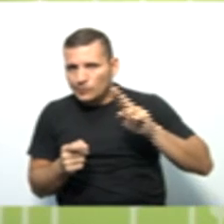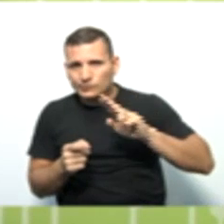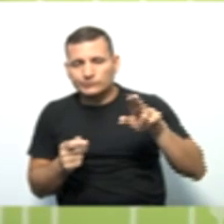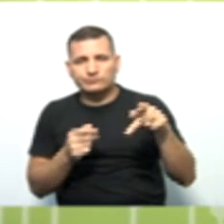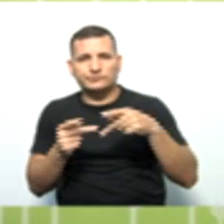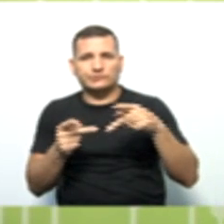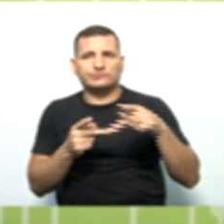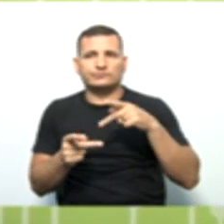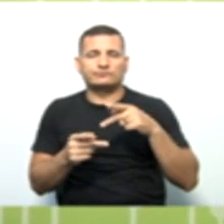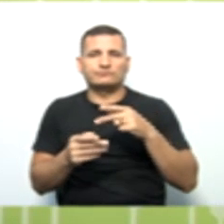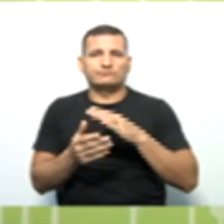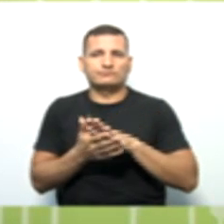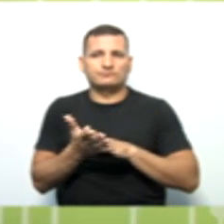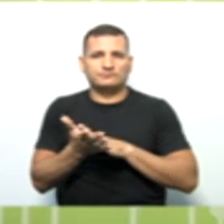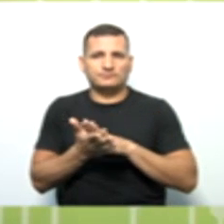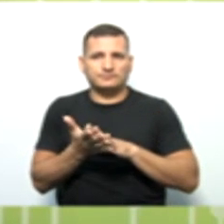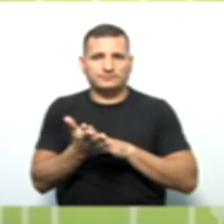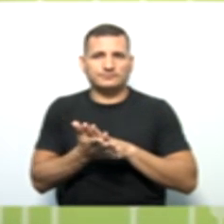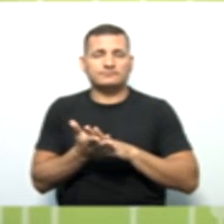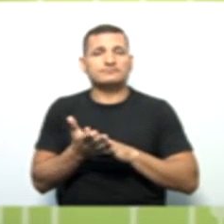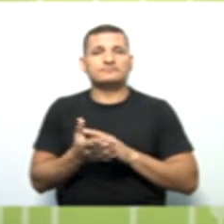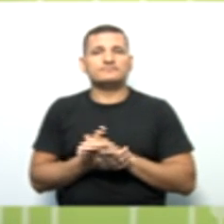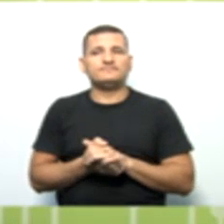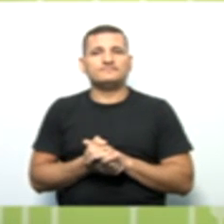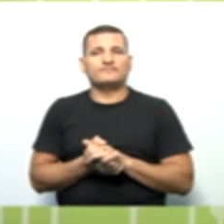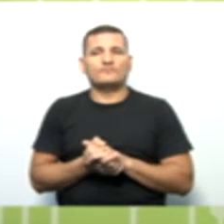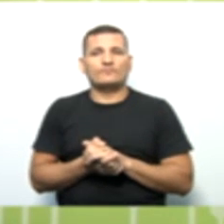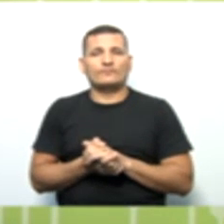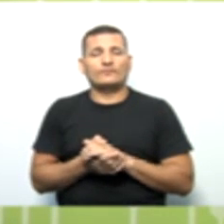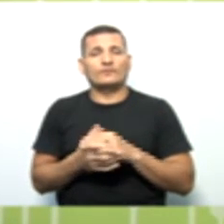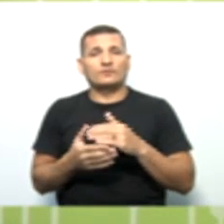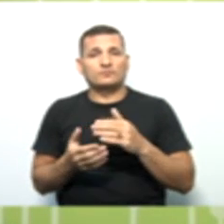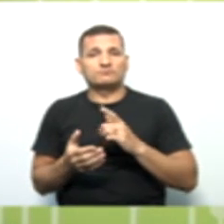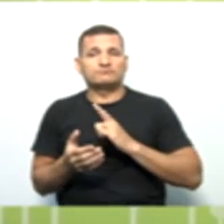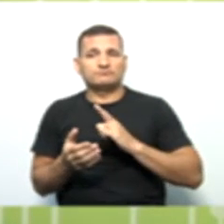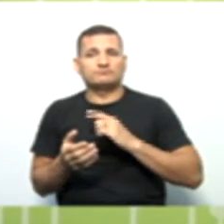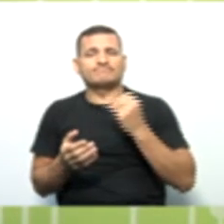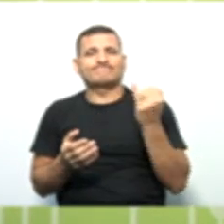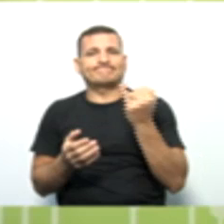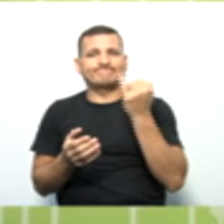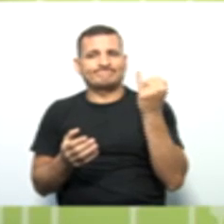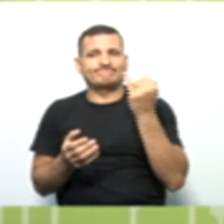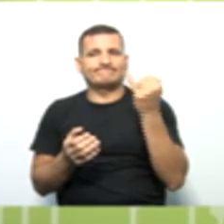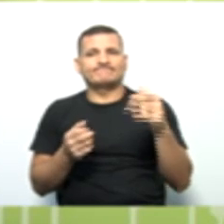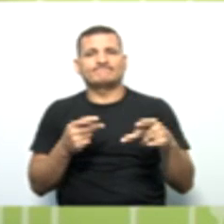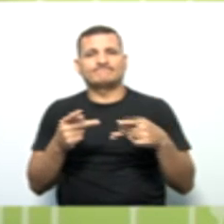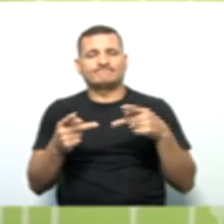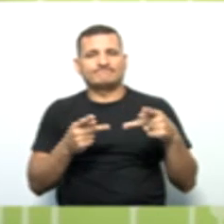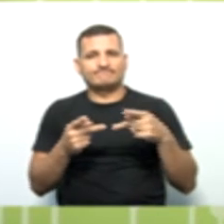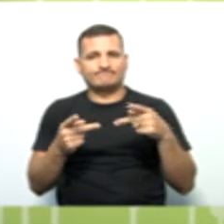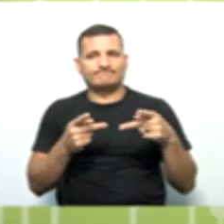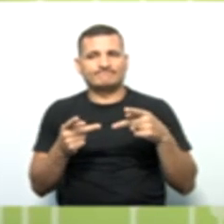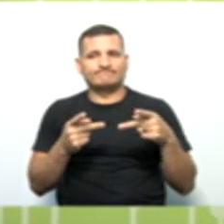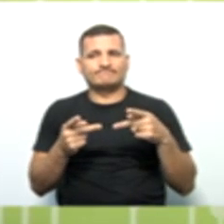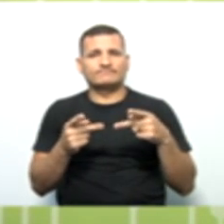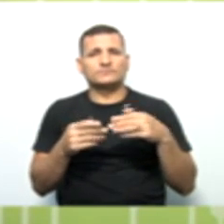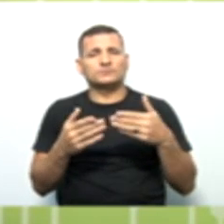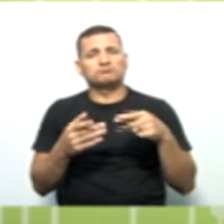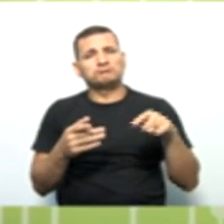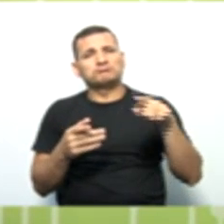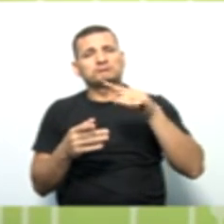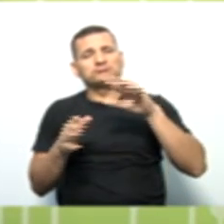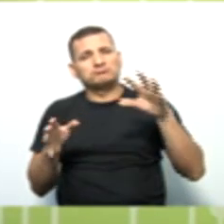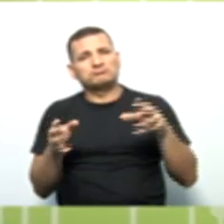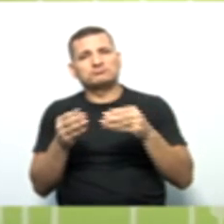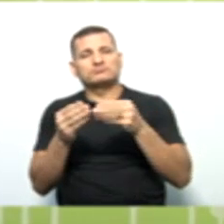uma coordenação, tá? Então existe essa importância, né, do projetar. E aí vocês trouxeram